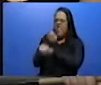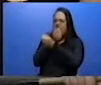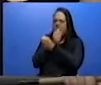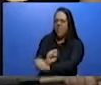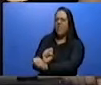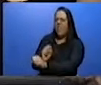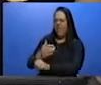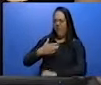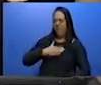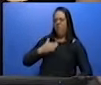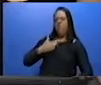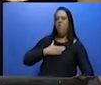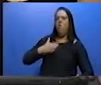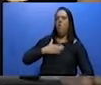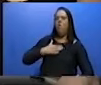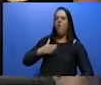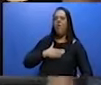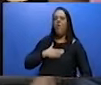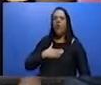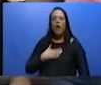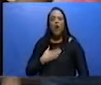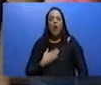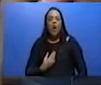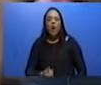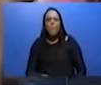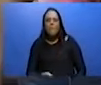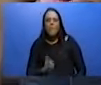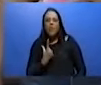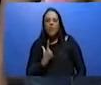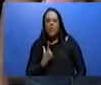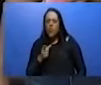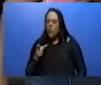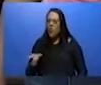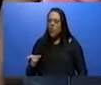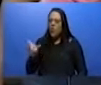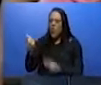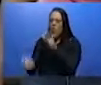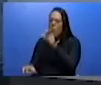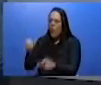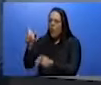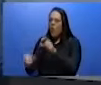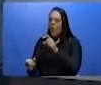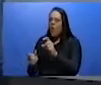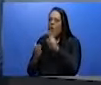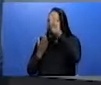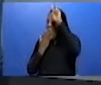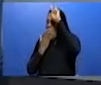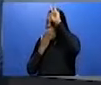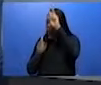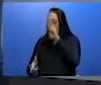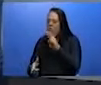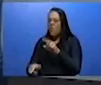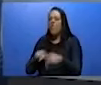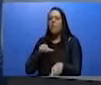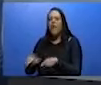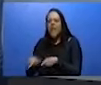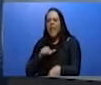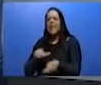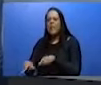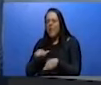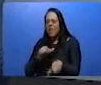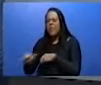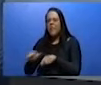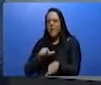Olha o absurdo aí, gente. Começa-se a escravidão do povo indígena, porque aumenta-se a produção de cana, eles